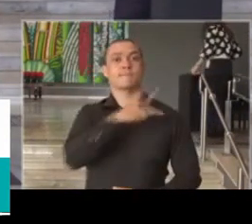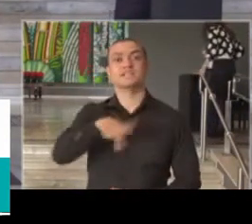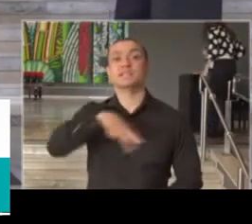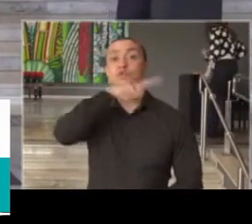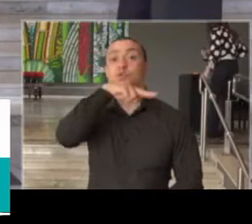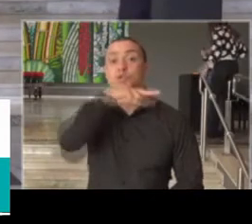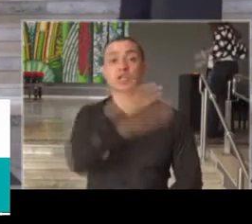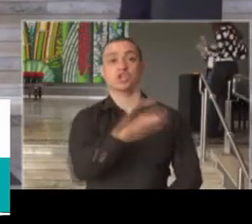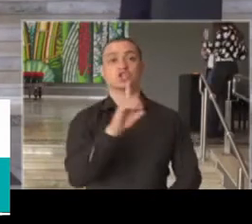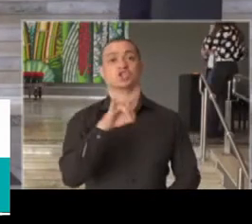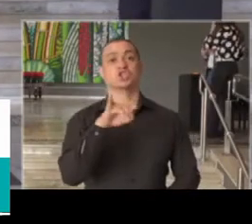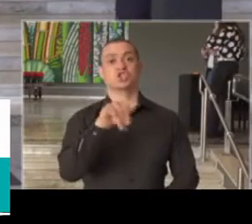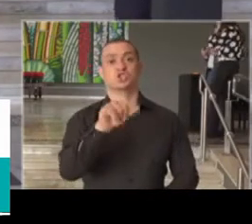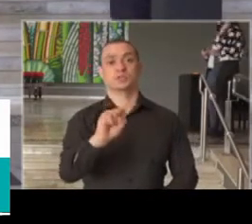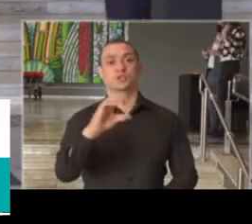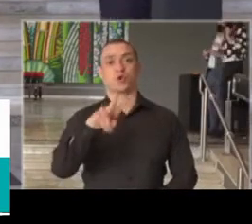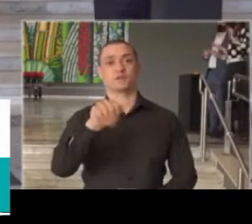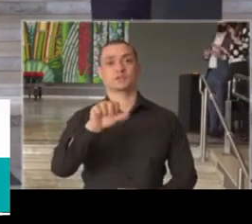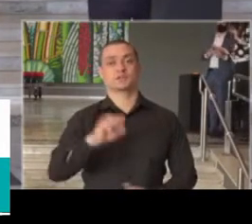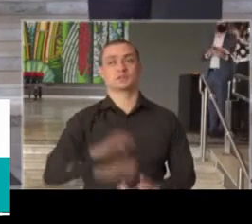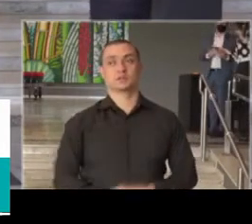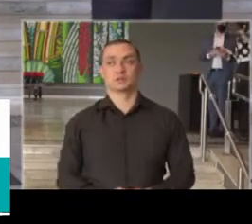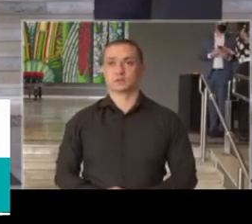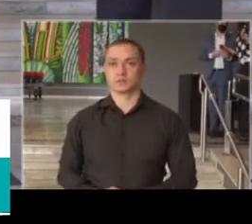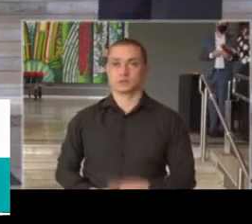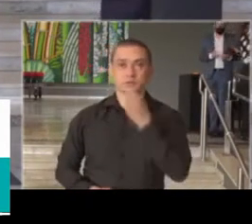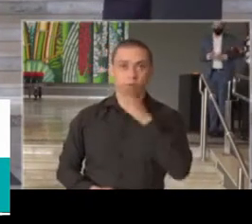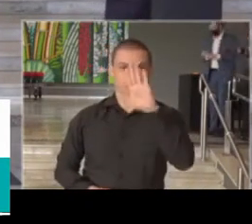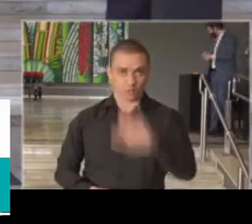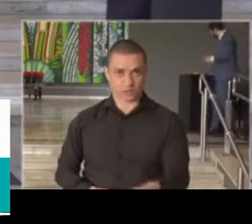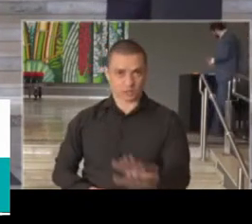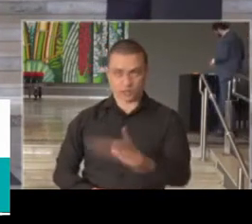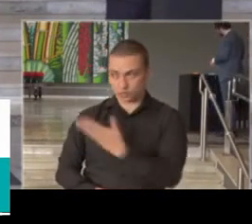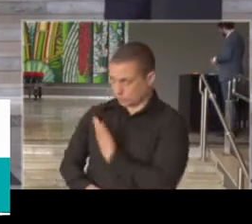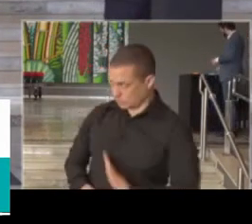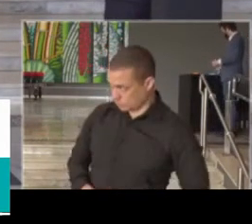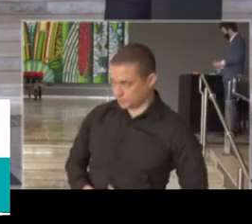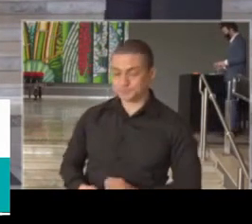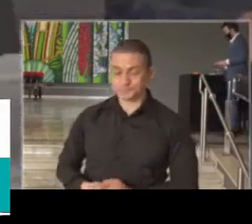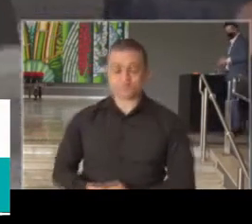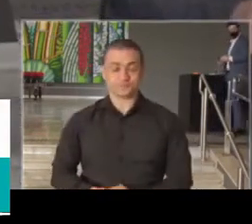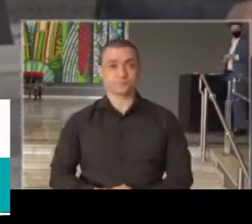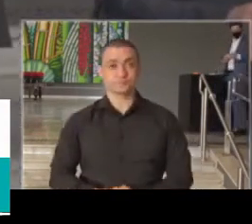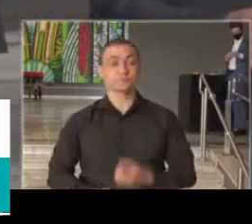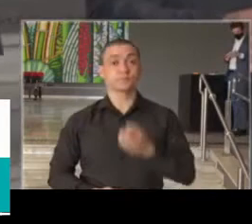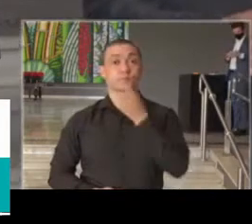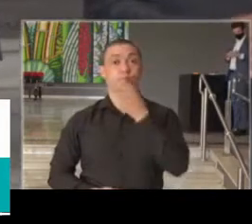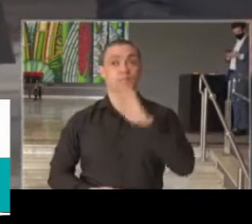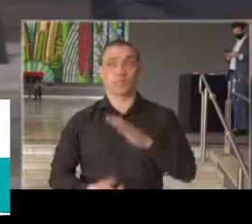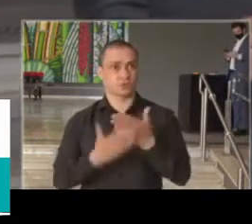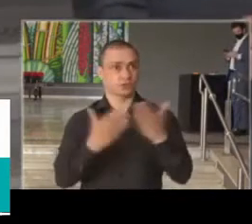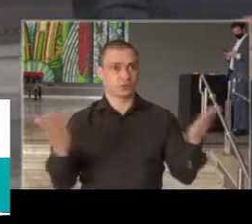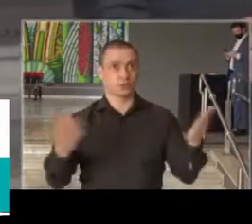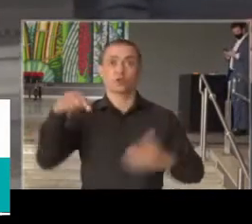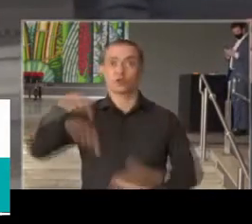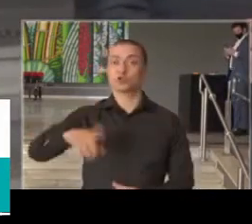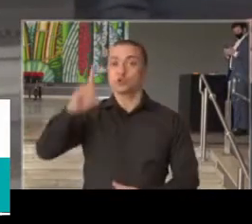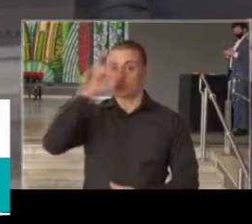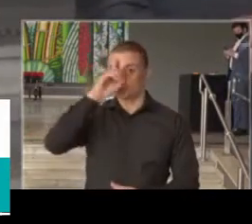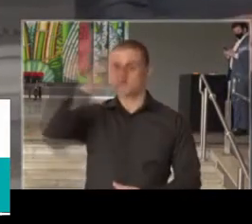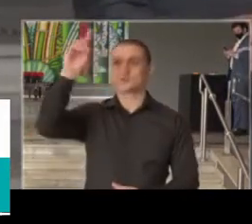Butantan, Dimas Covas. Boa tarde, governador. Mais um dia a